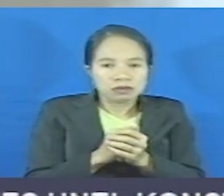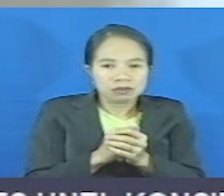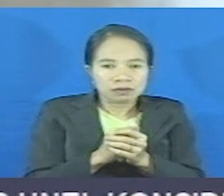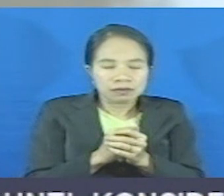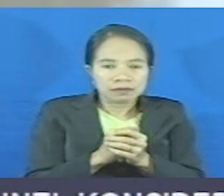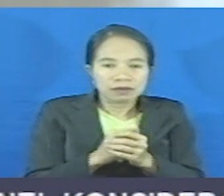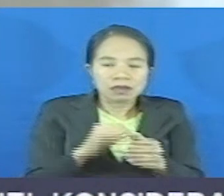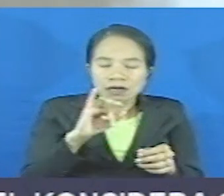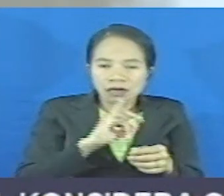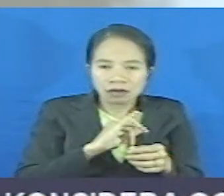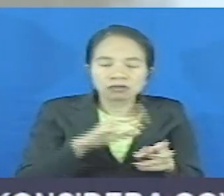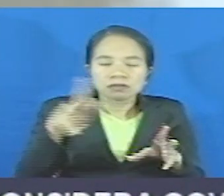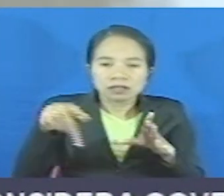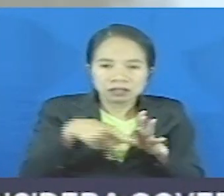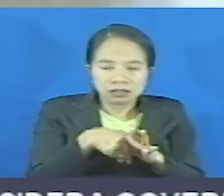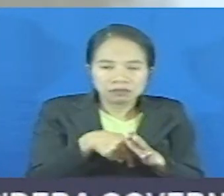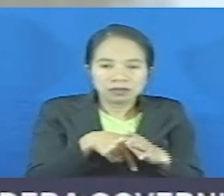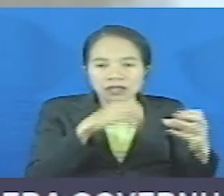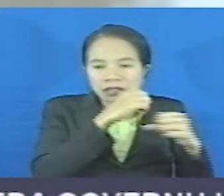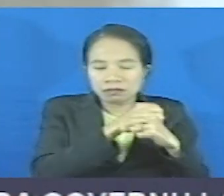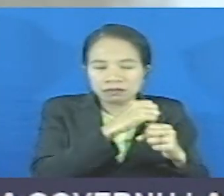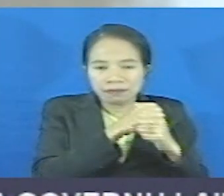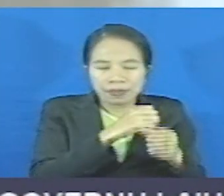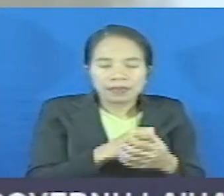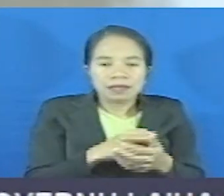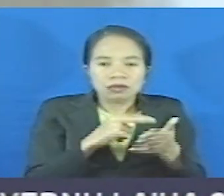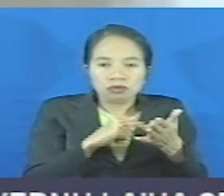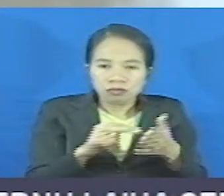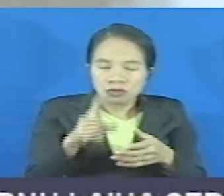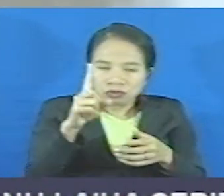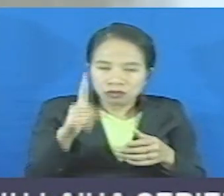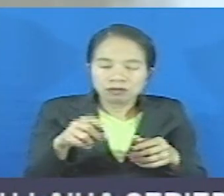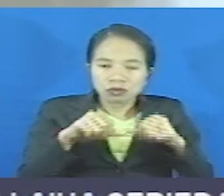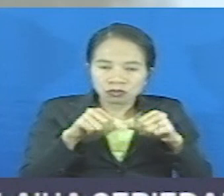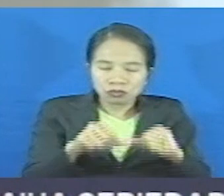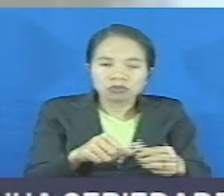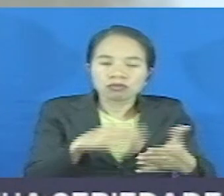e o Racismos participa e a campanha, né? Portanto, número um, mas continua ainda na